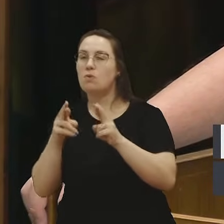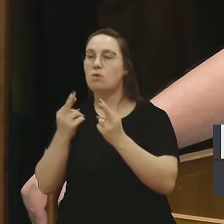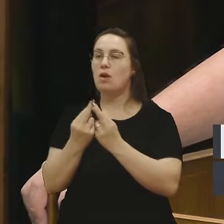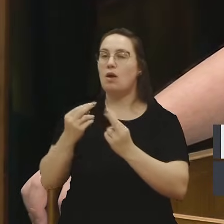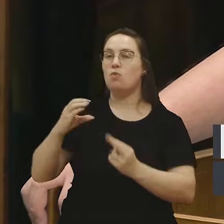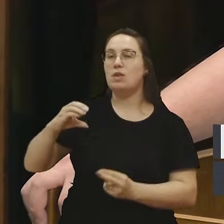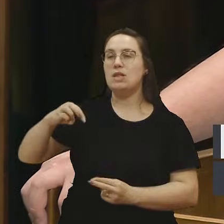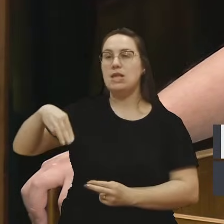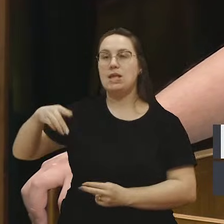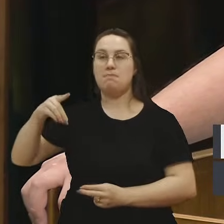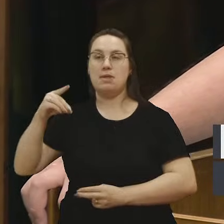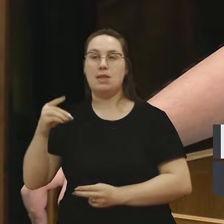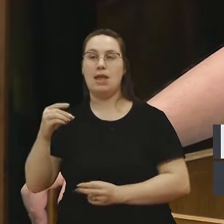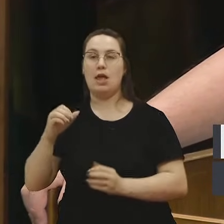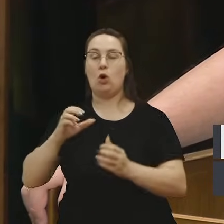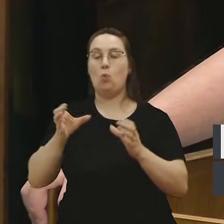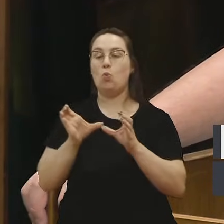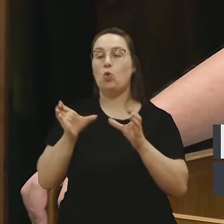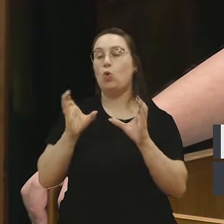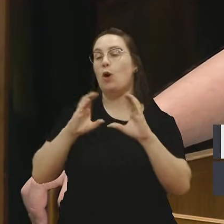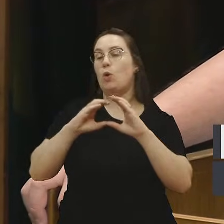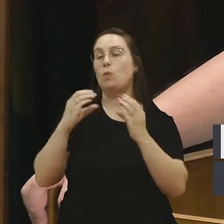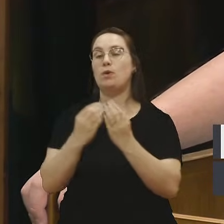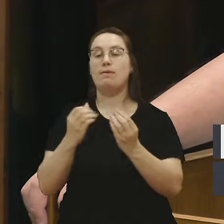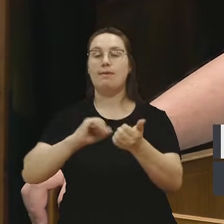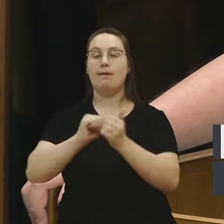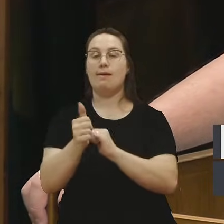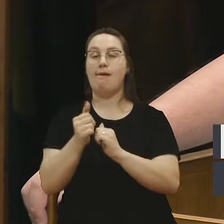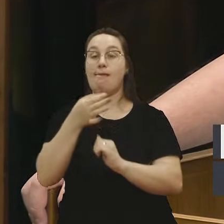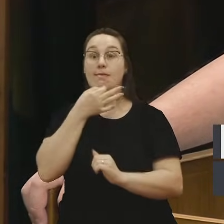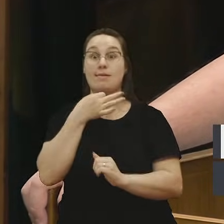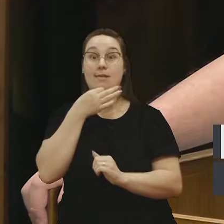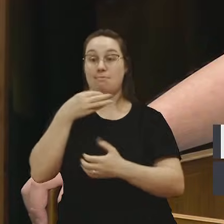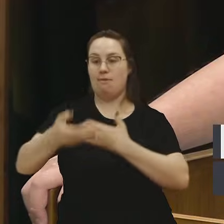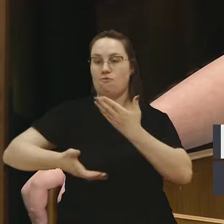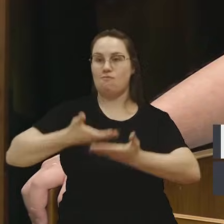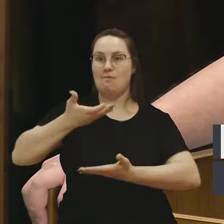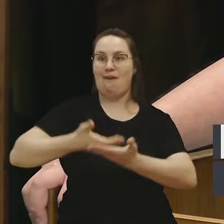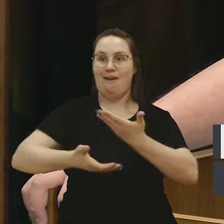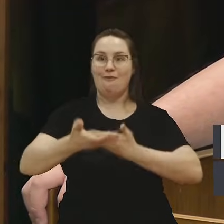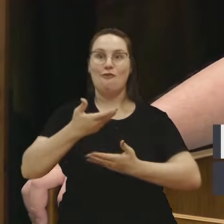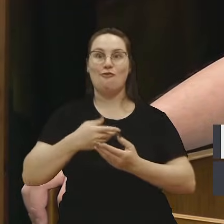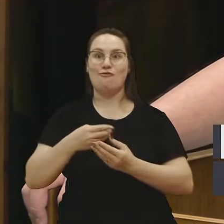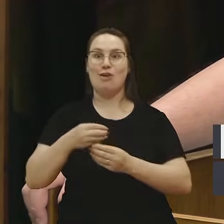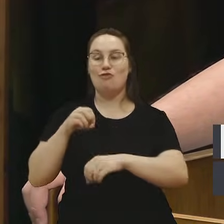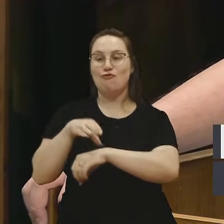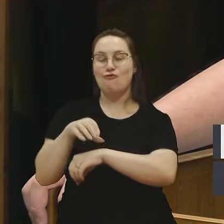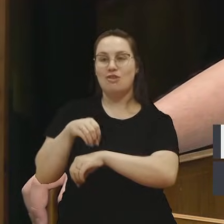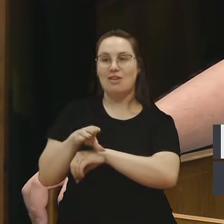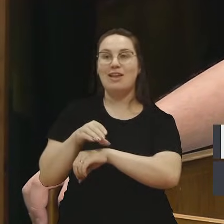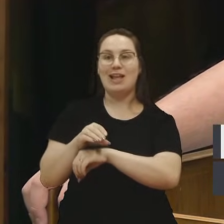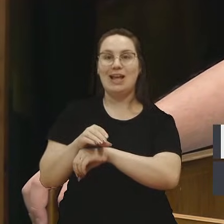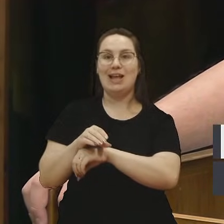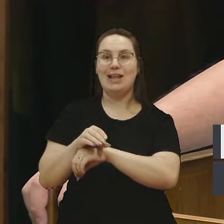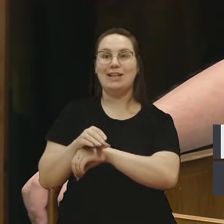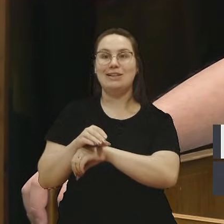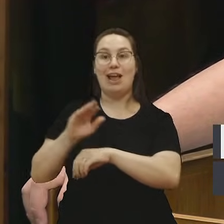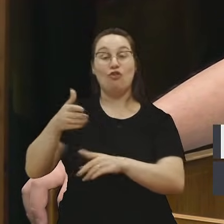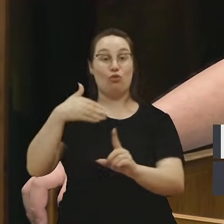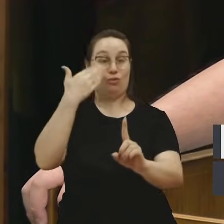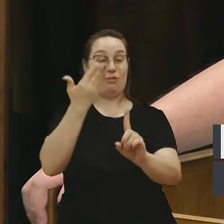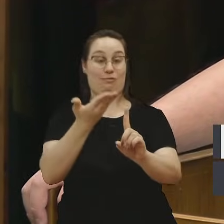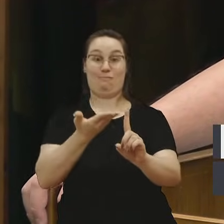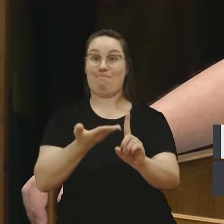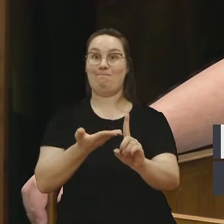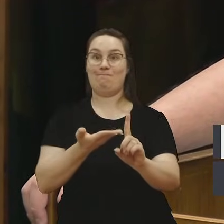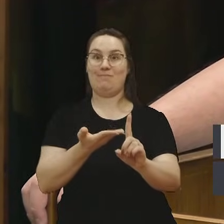a comunidade esportiva, como a cidade, de modo geral, se envolveu, Fábio, nessas indicações, né, para os agraciados aqui, e